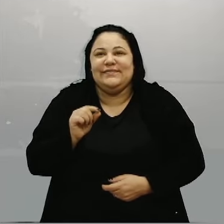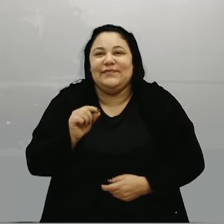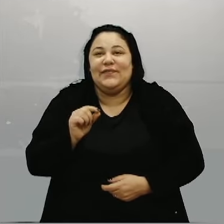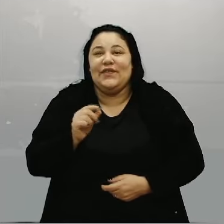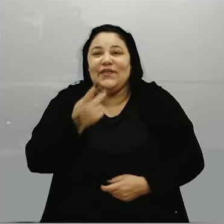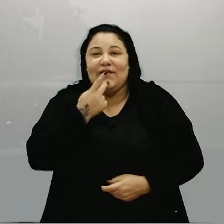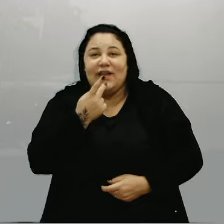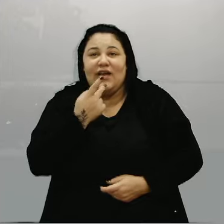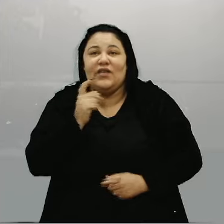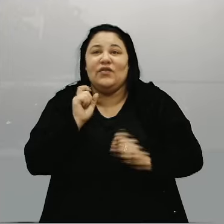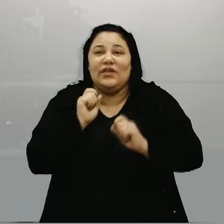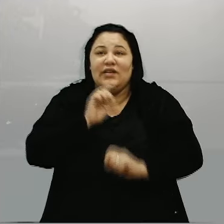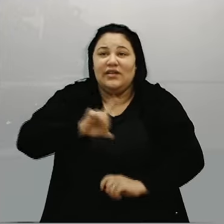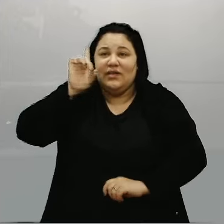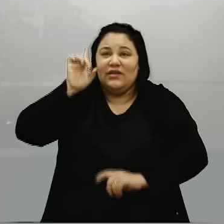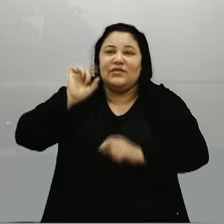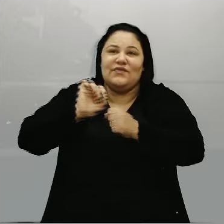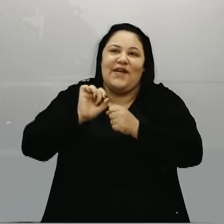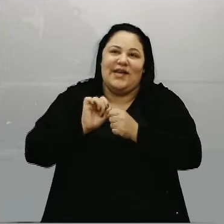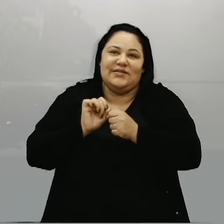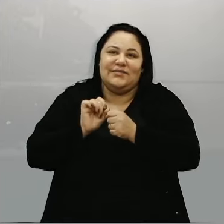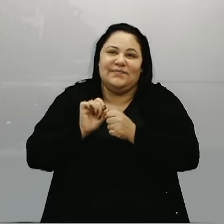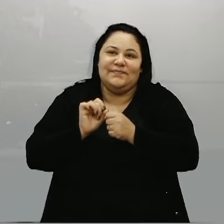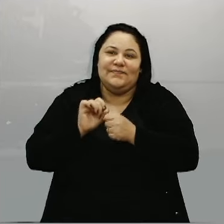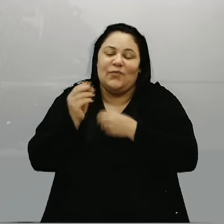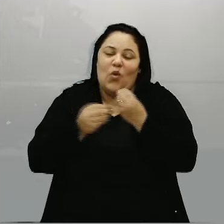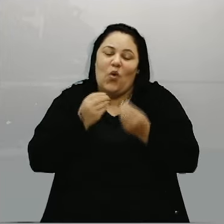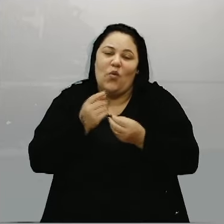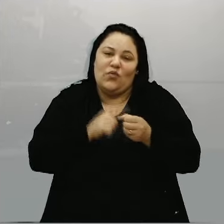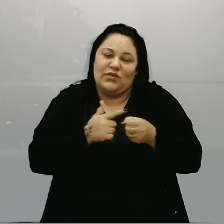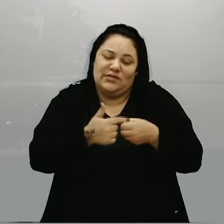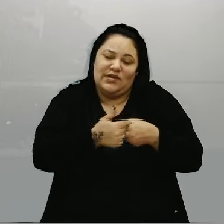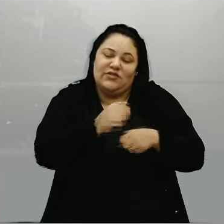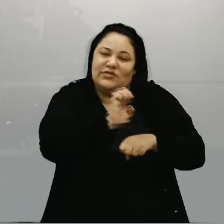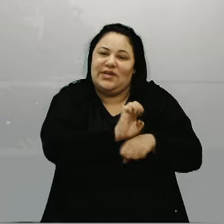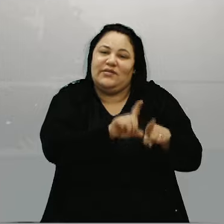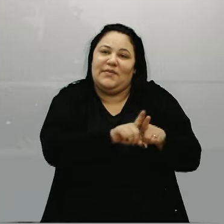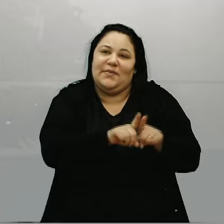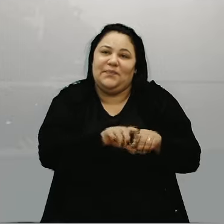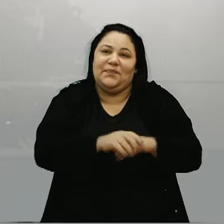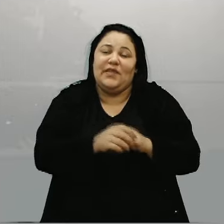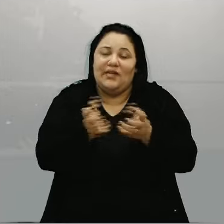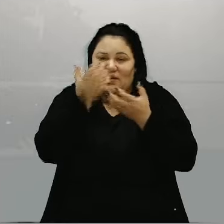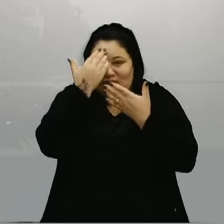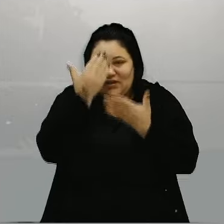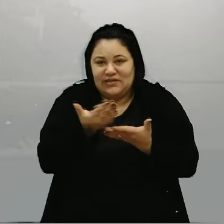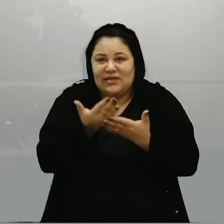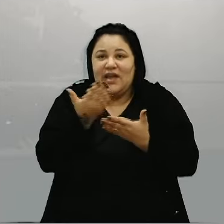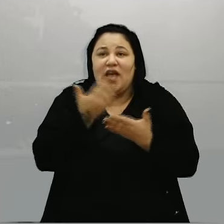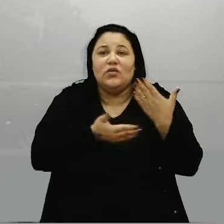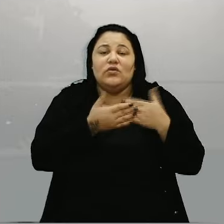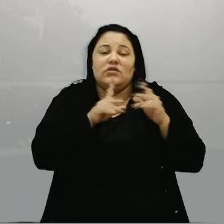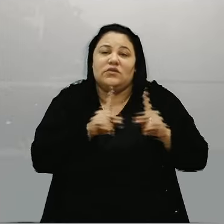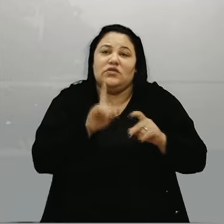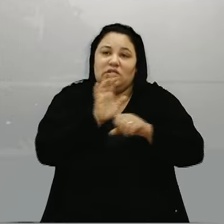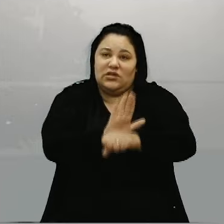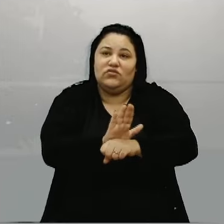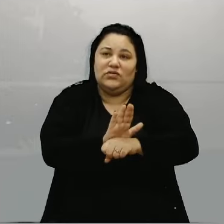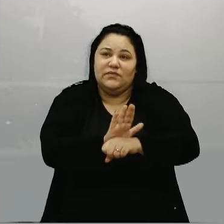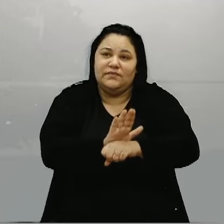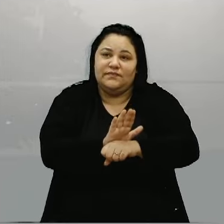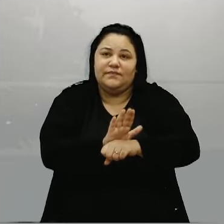nos agraciado como cidade e como estado e eu quero assim agradecer os colaboradores que